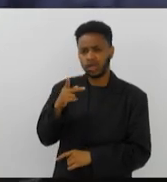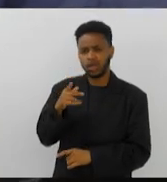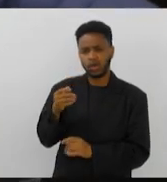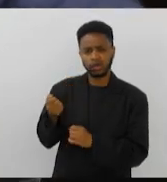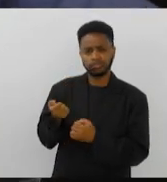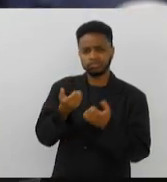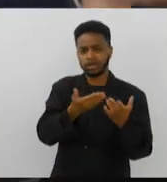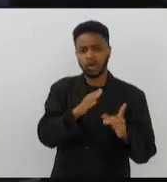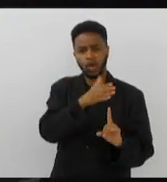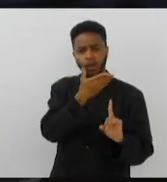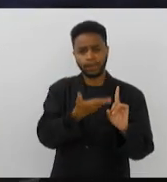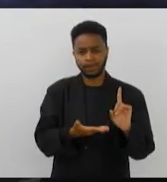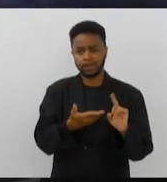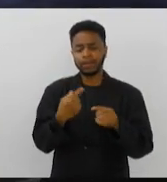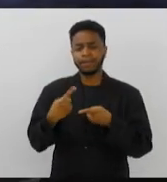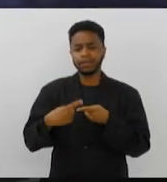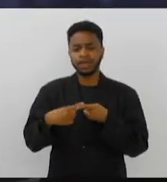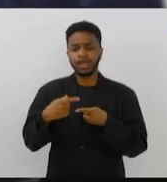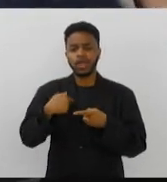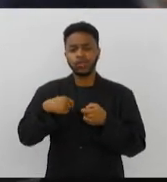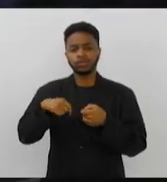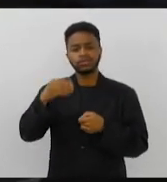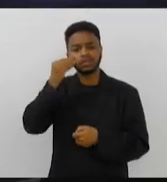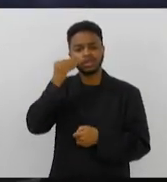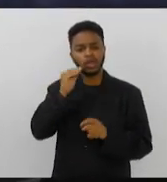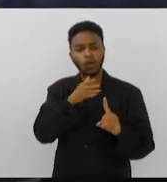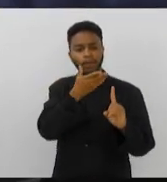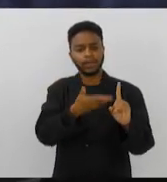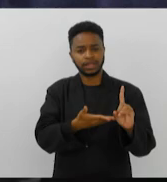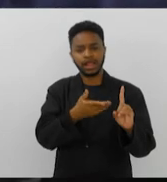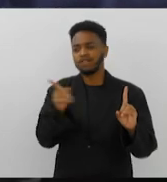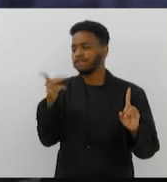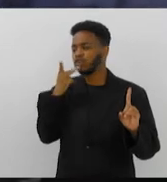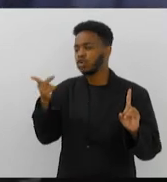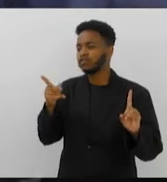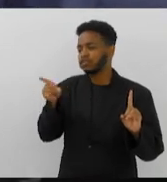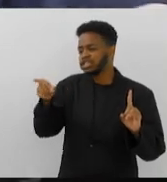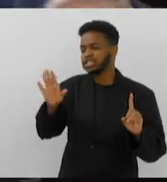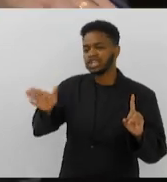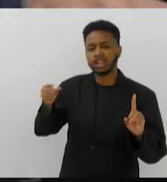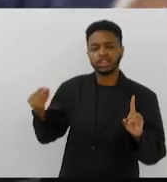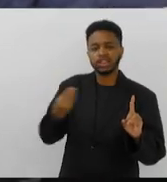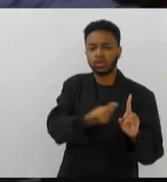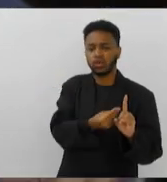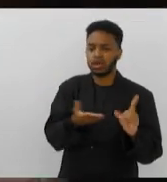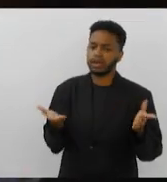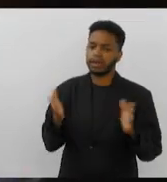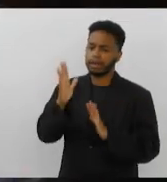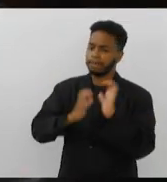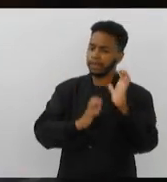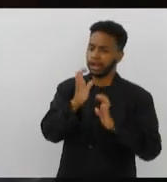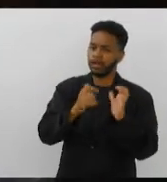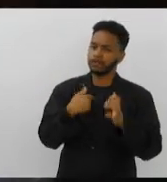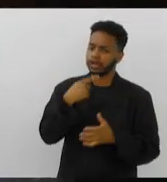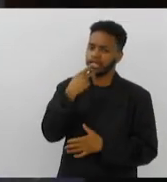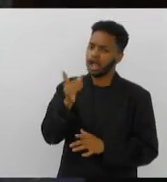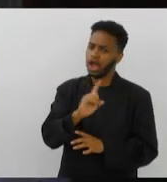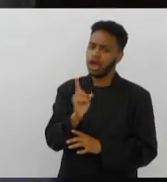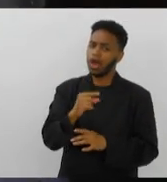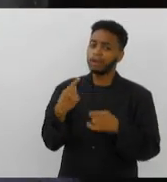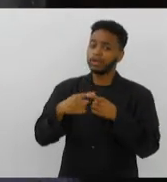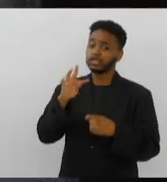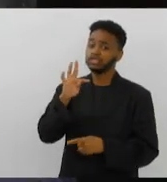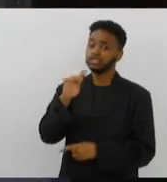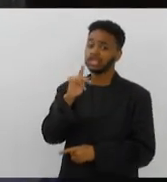Afonso quando eu fui dar homenagem para ele ele falou que já tinha recebido a sua E aí foi uma briga danada eu falei pelo menos o thgo